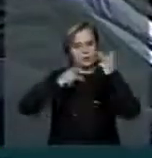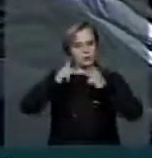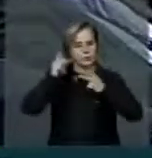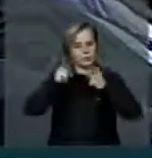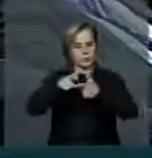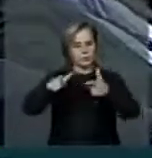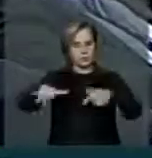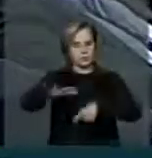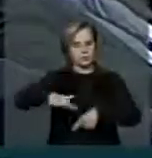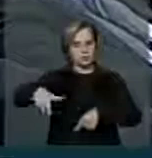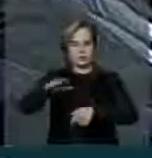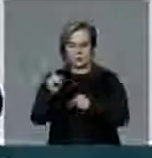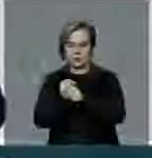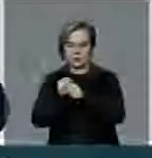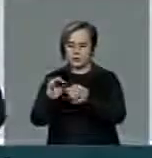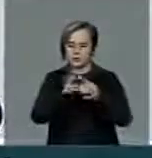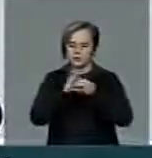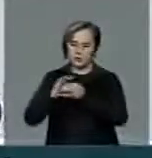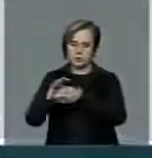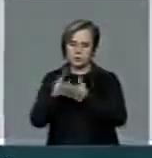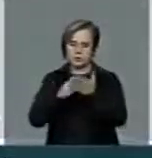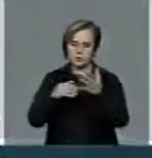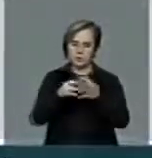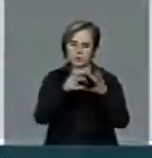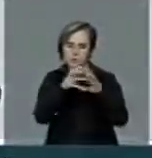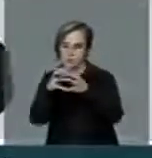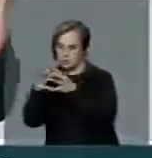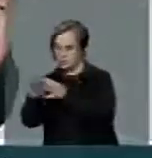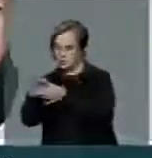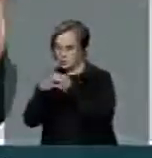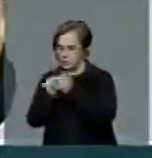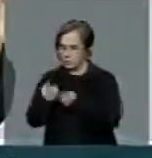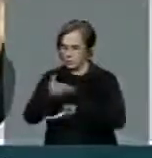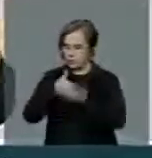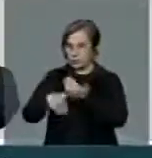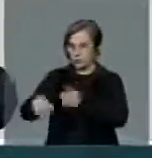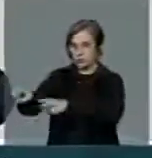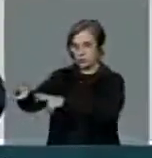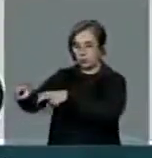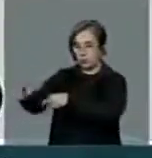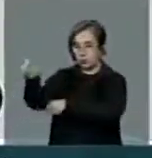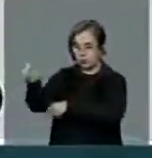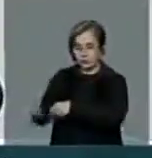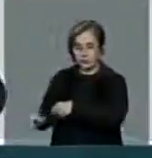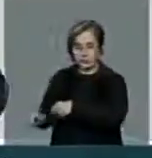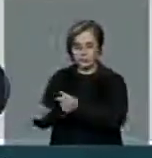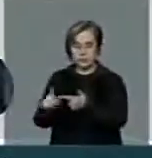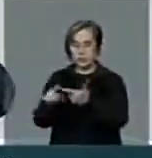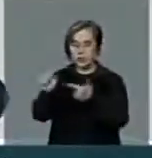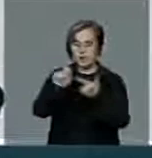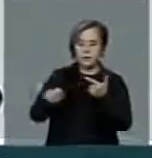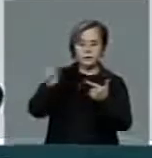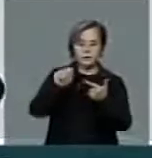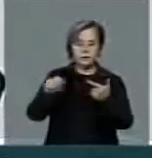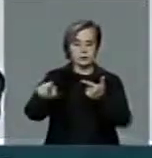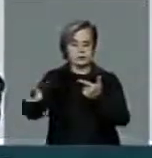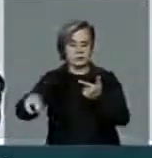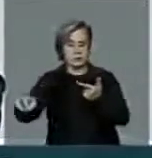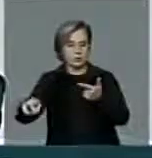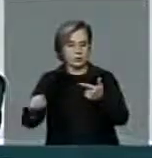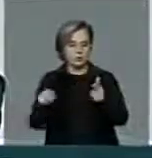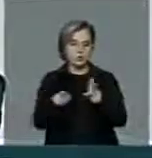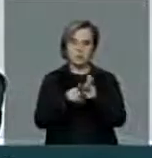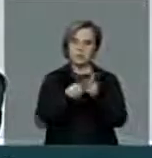espaços políticos de construção entre todas as partes envolvidas. Não só o produtor, mas as outras associações da agricultura e da